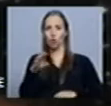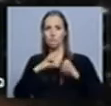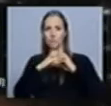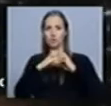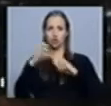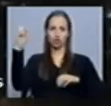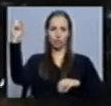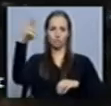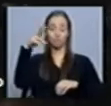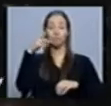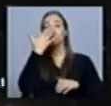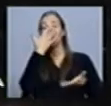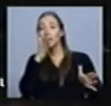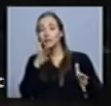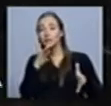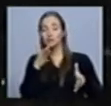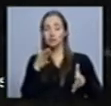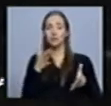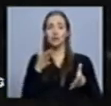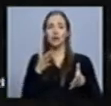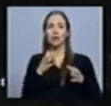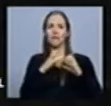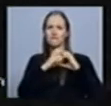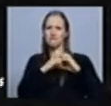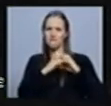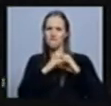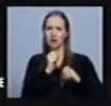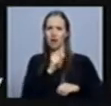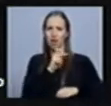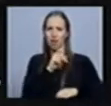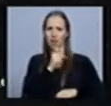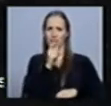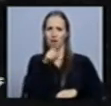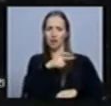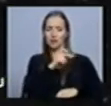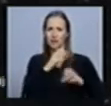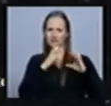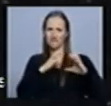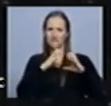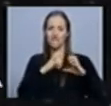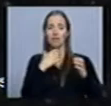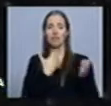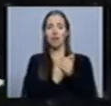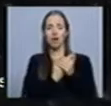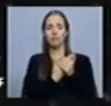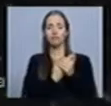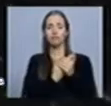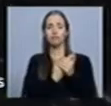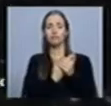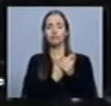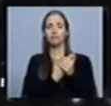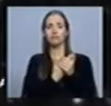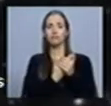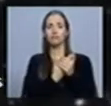aparentemente, galáxias muito mais maciças conseguem ser também muito mais eficientes a fornecer